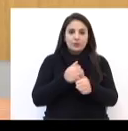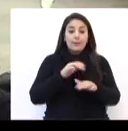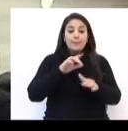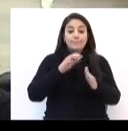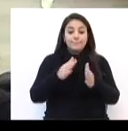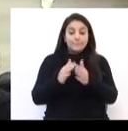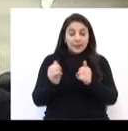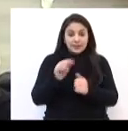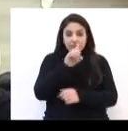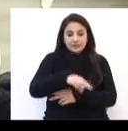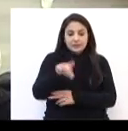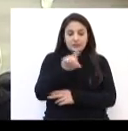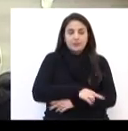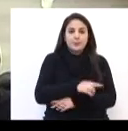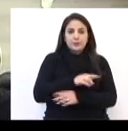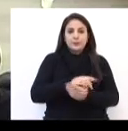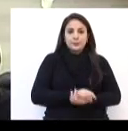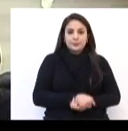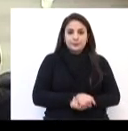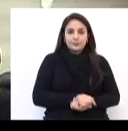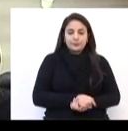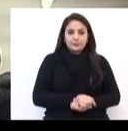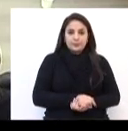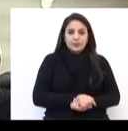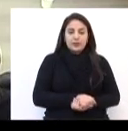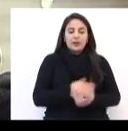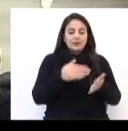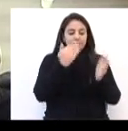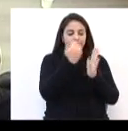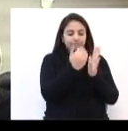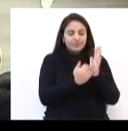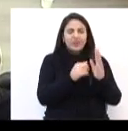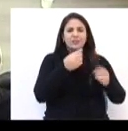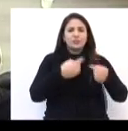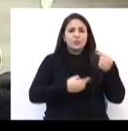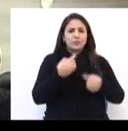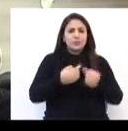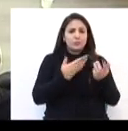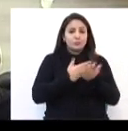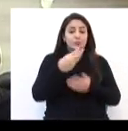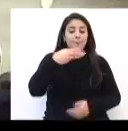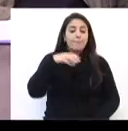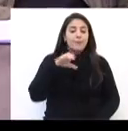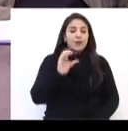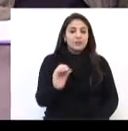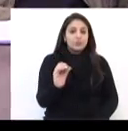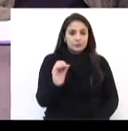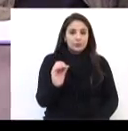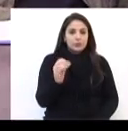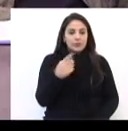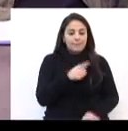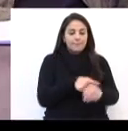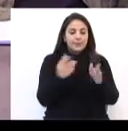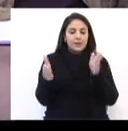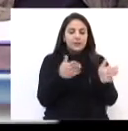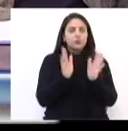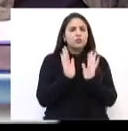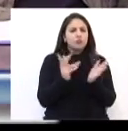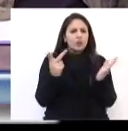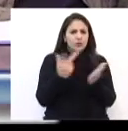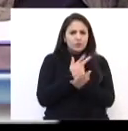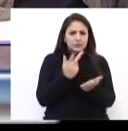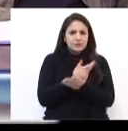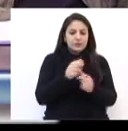ambiental. Na Câmara de Vereadores, a pauta vem sendo discutida desde março. Neste período, já aconteceu